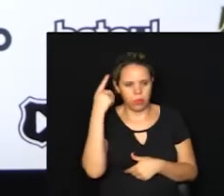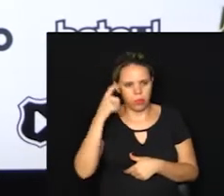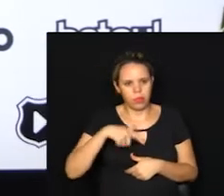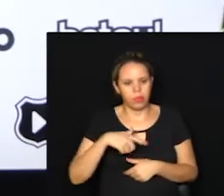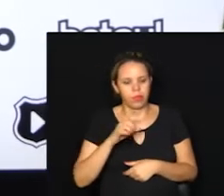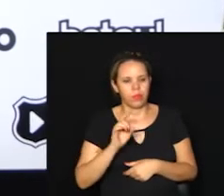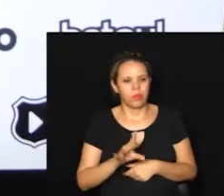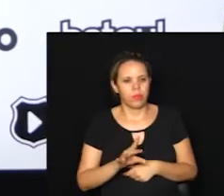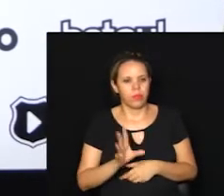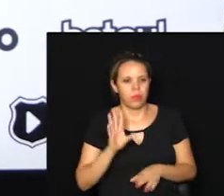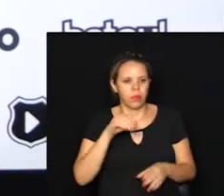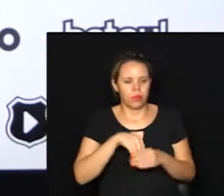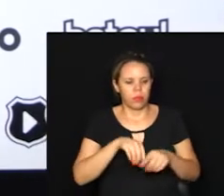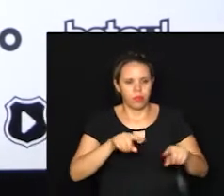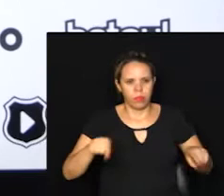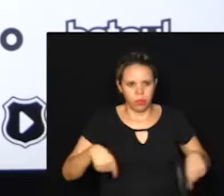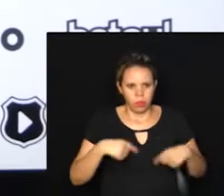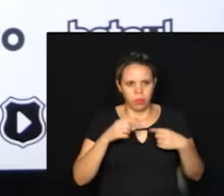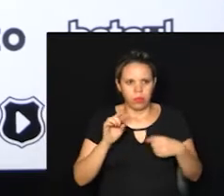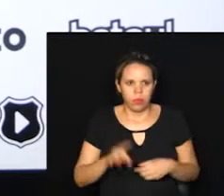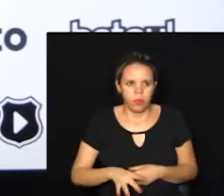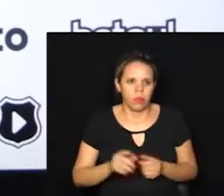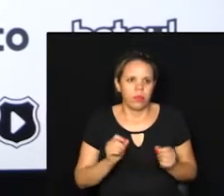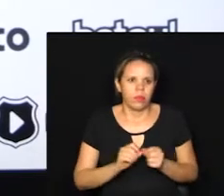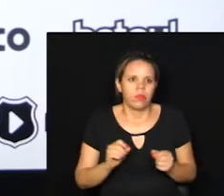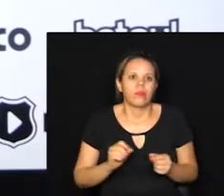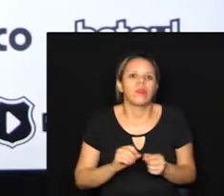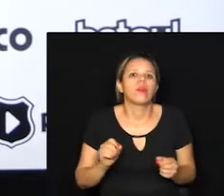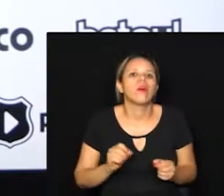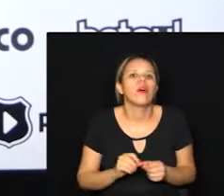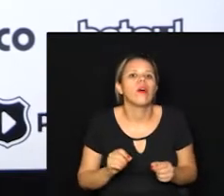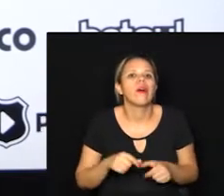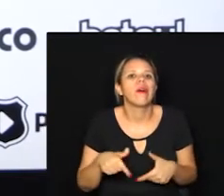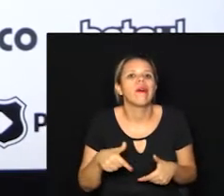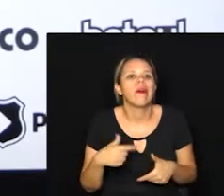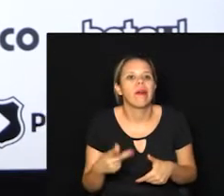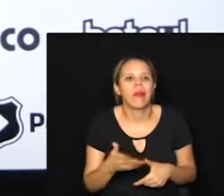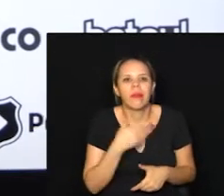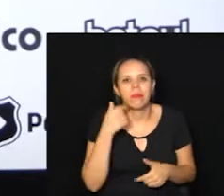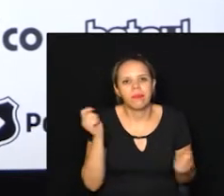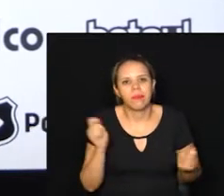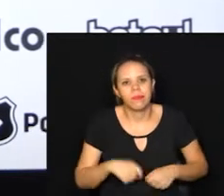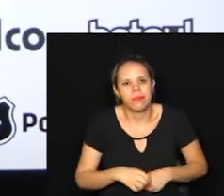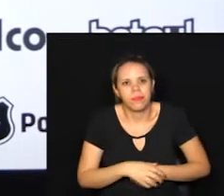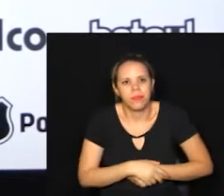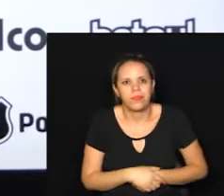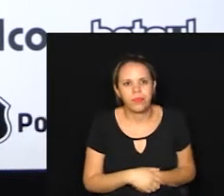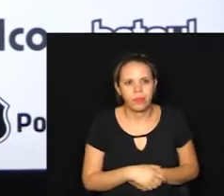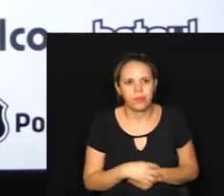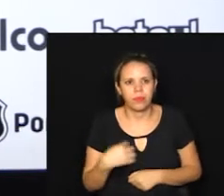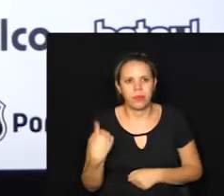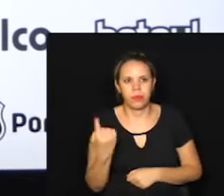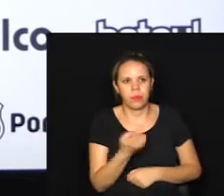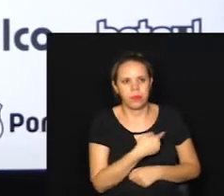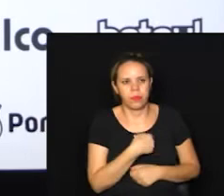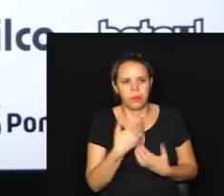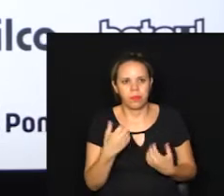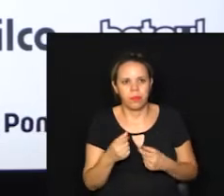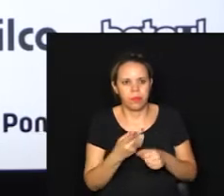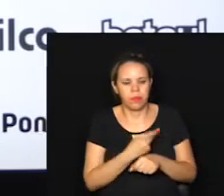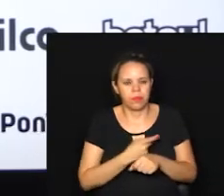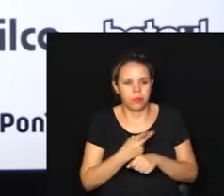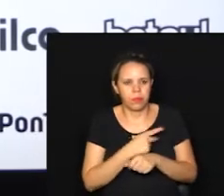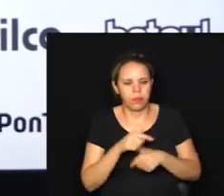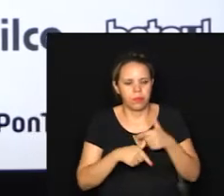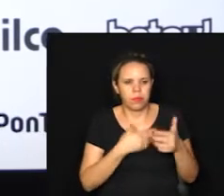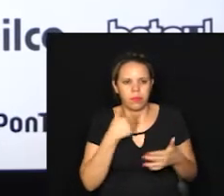mais dentro do campo para poder fazer o seu trabalho da melhor forma possível. E nós vamos procurar fazer o